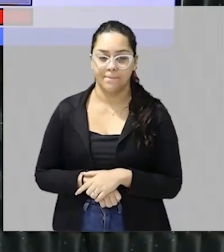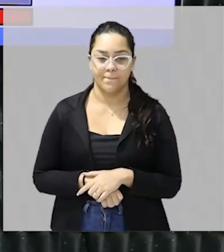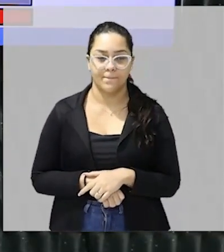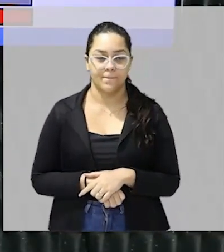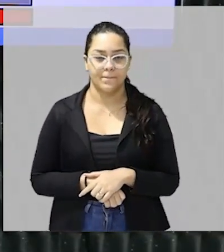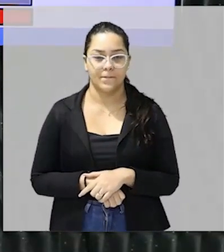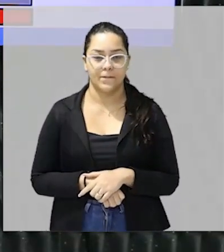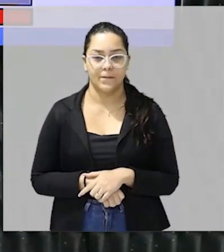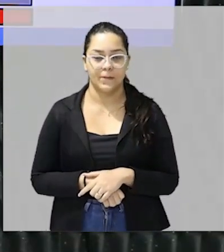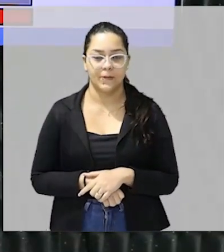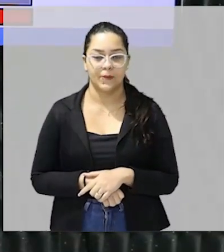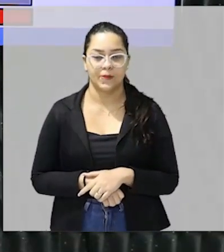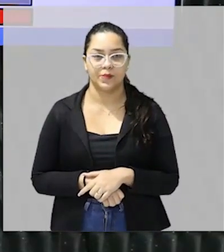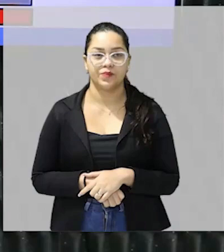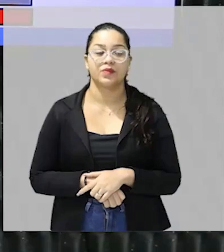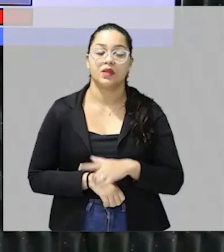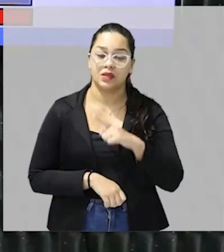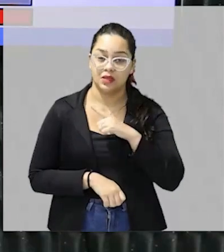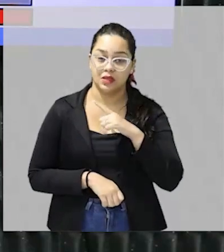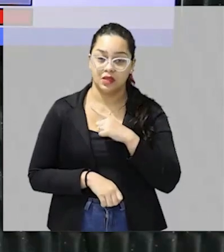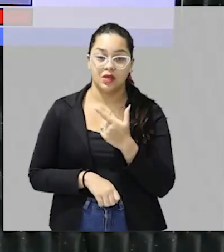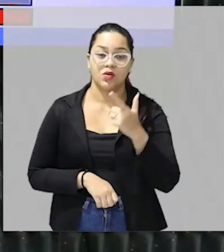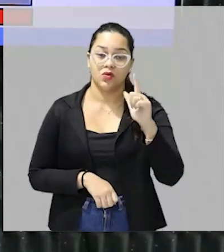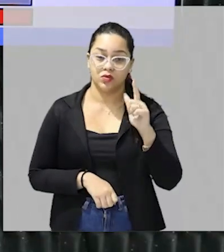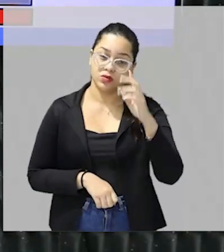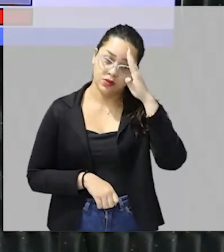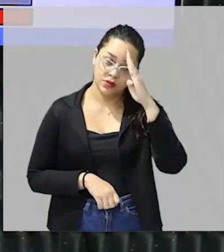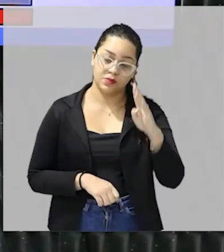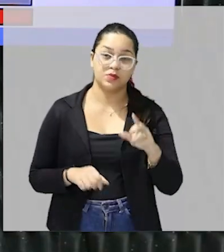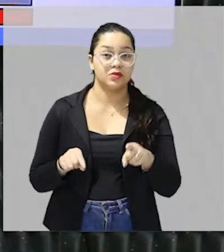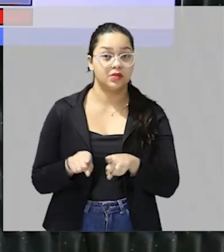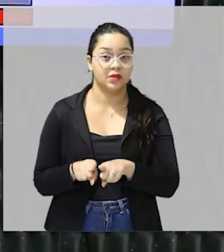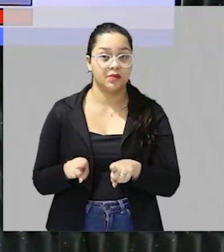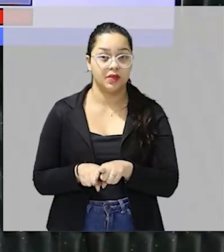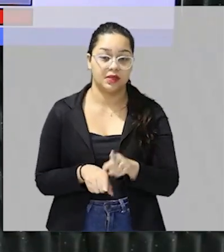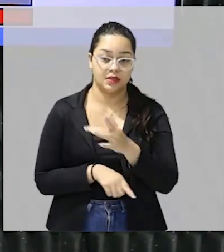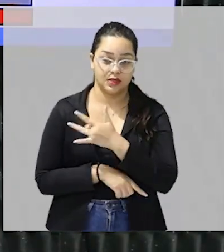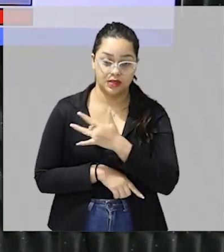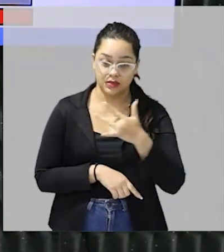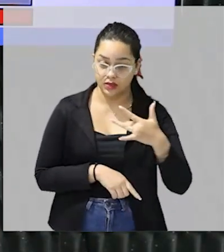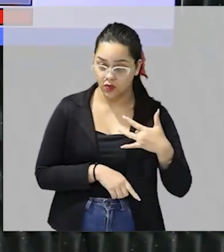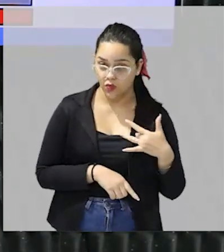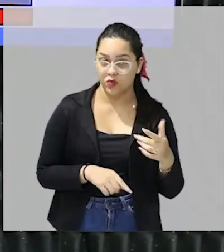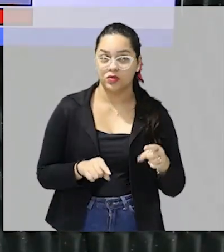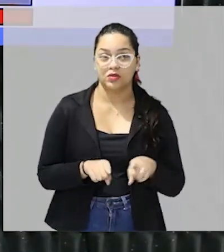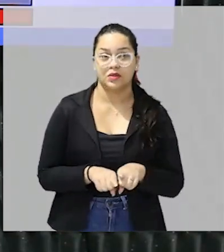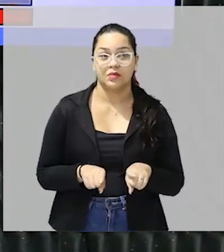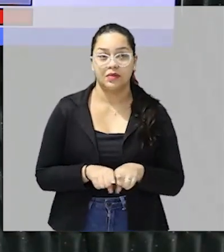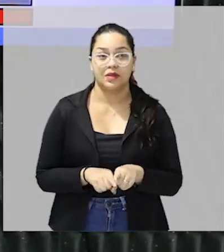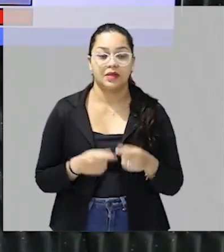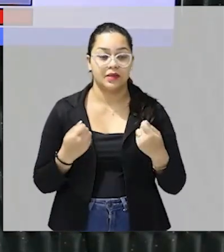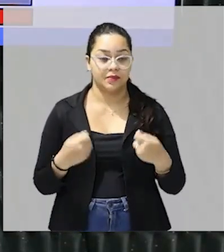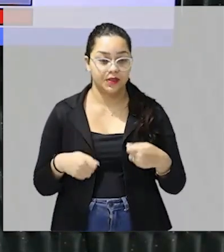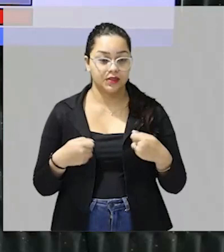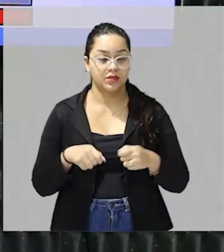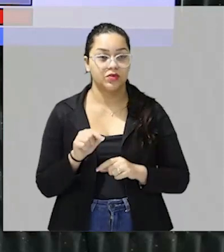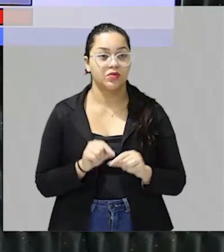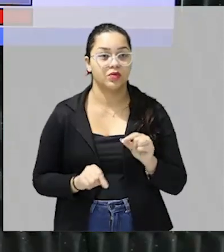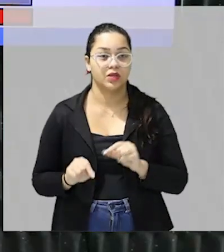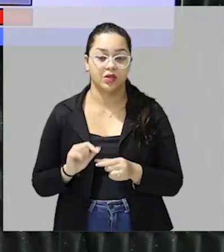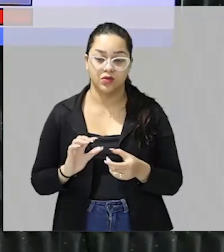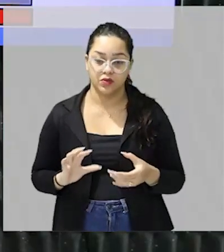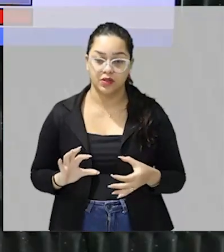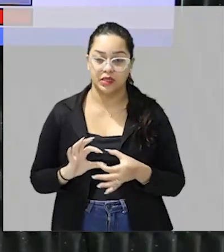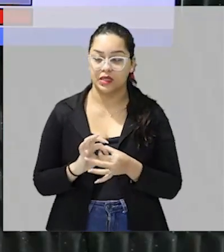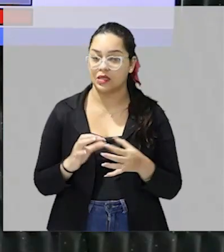variabilidade, inter-relação. Existem outros princípios da saúde, o princípio que eles devem estar ali